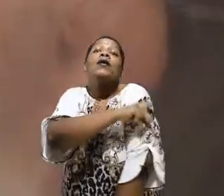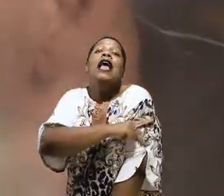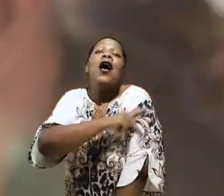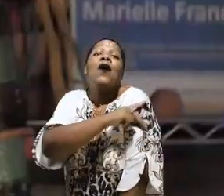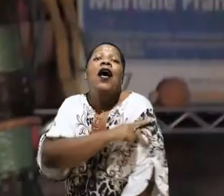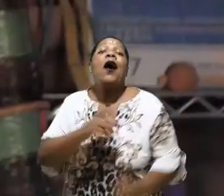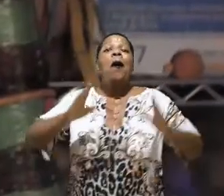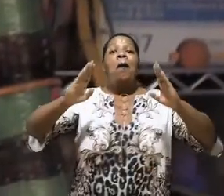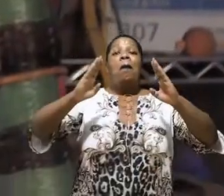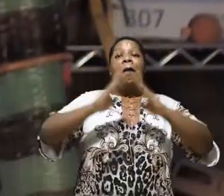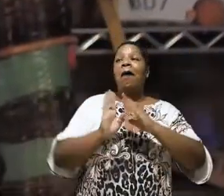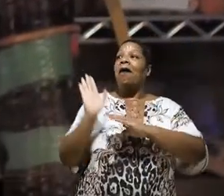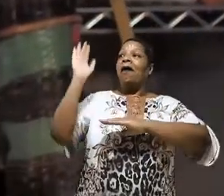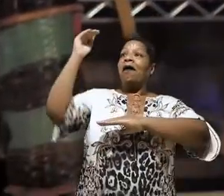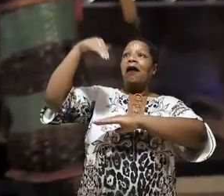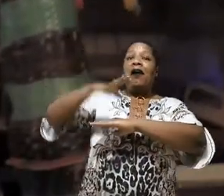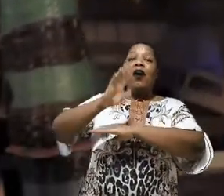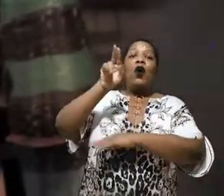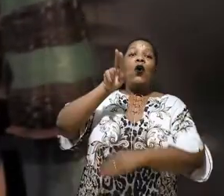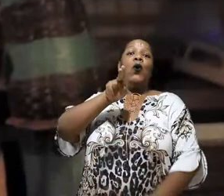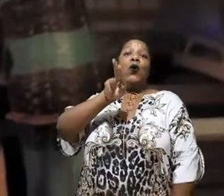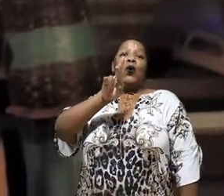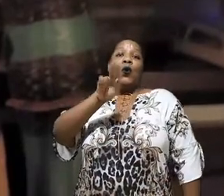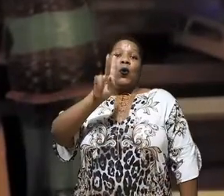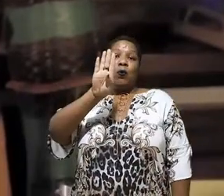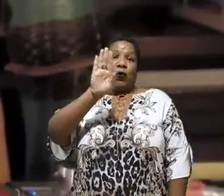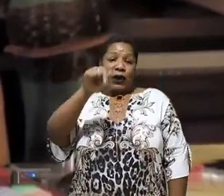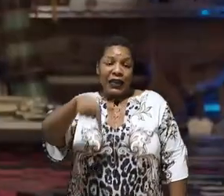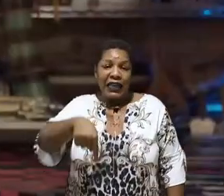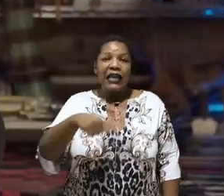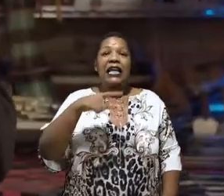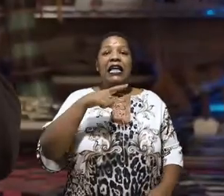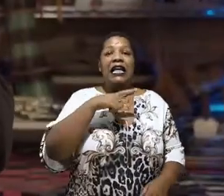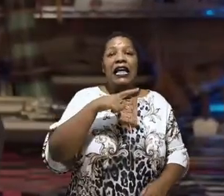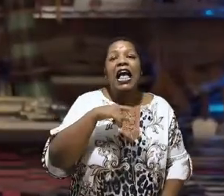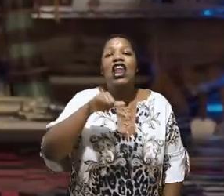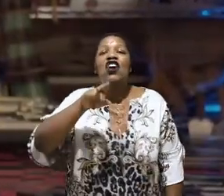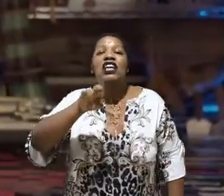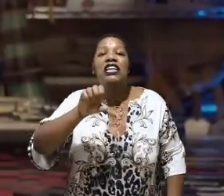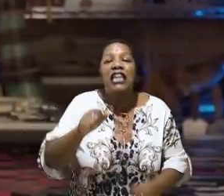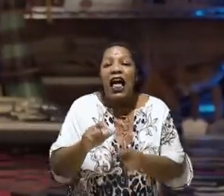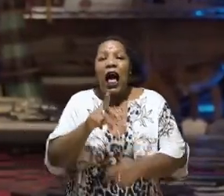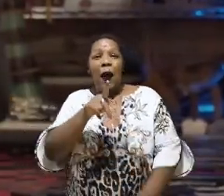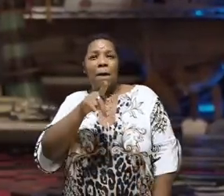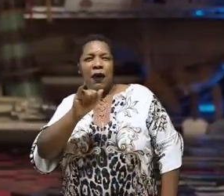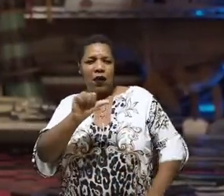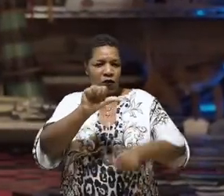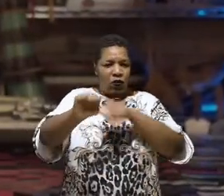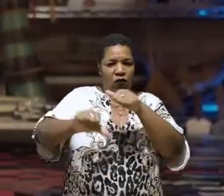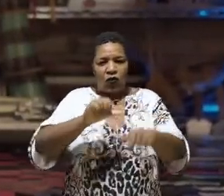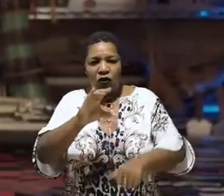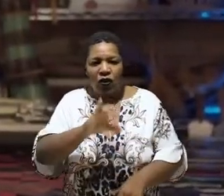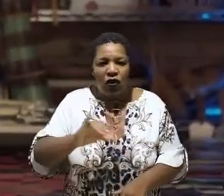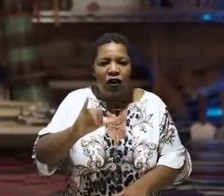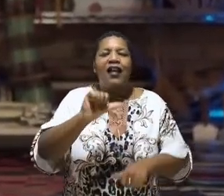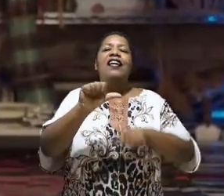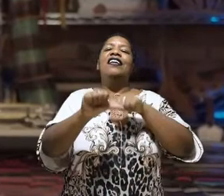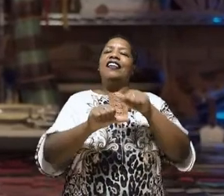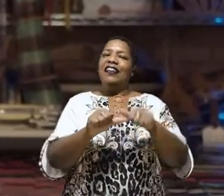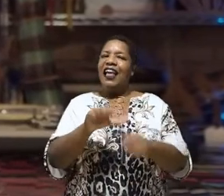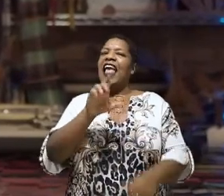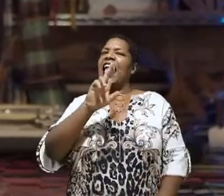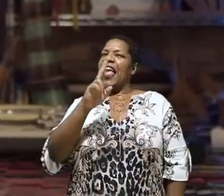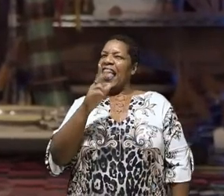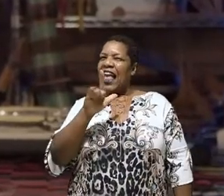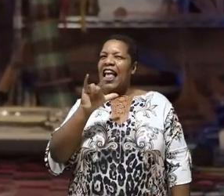Piauí para morar no Morro do Urubu aqui que não seria ferir juntou nasceu sair do